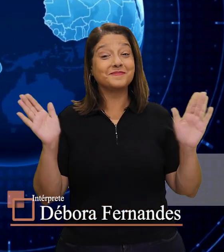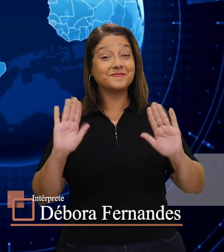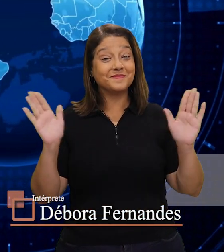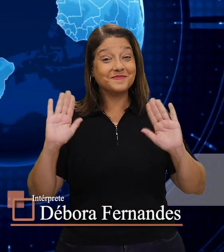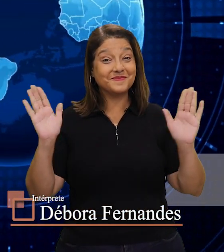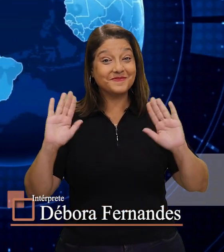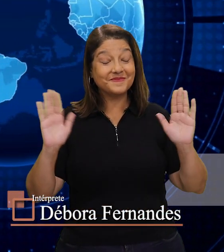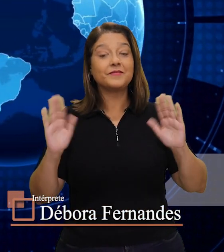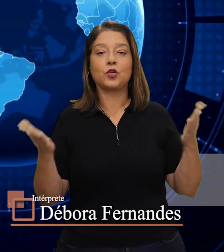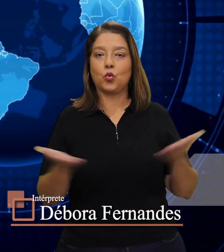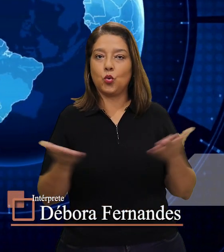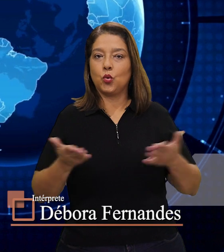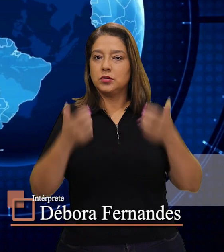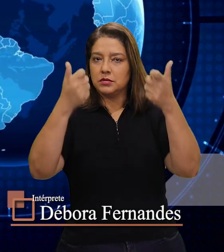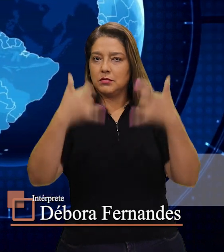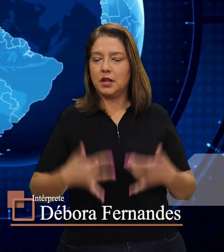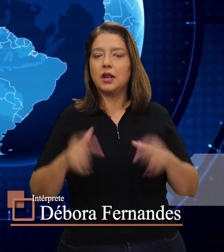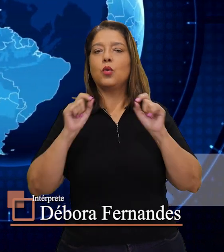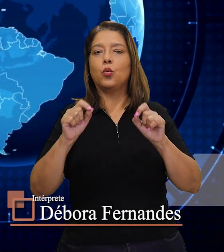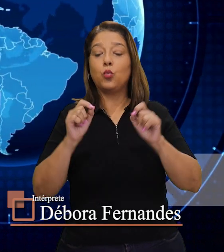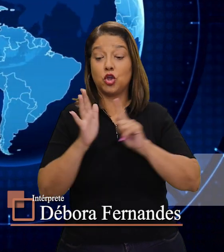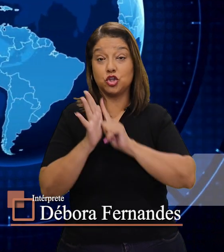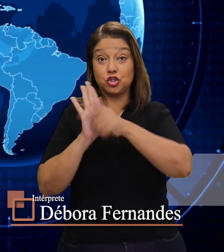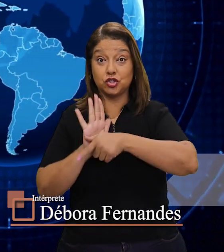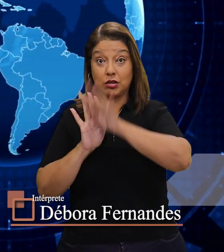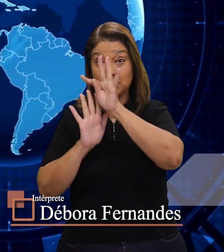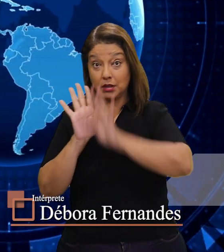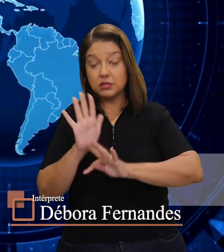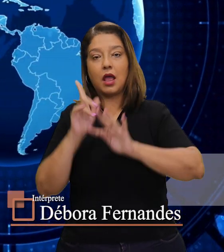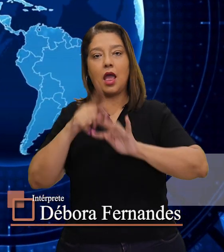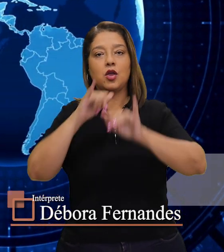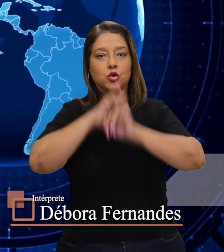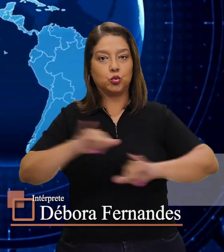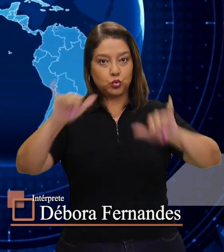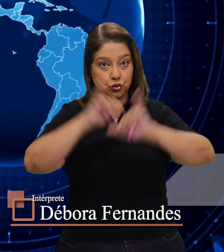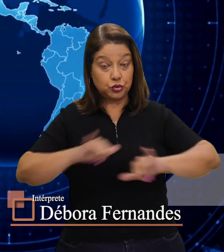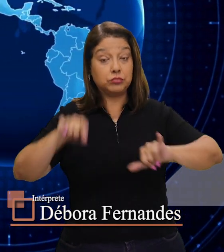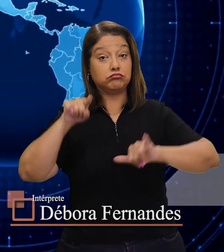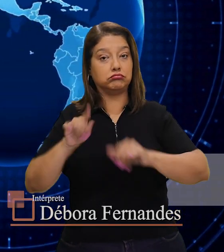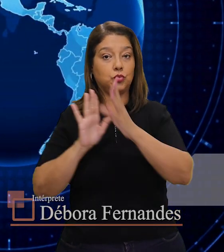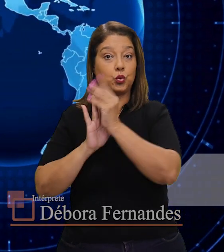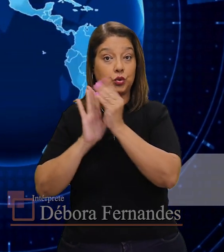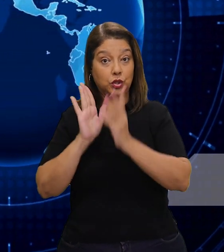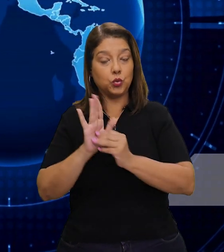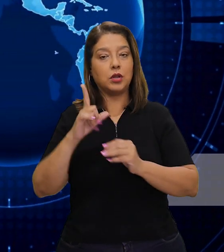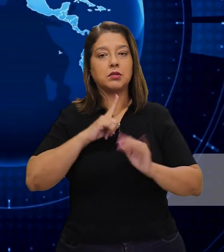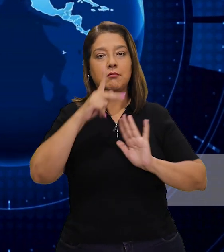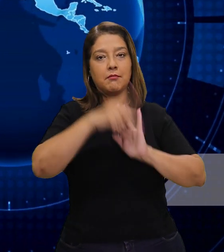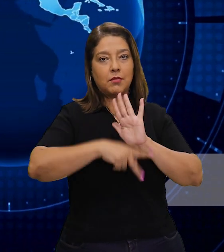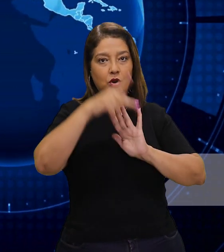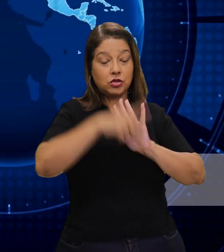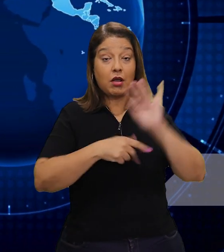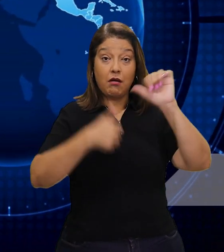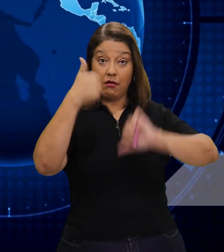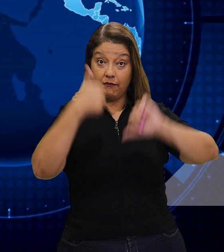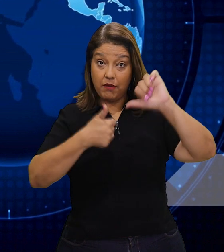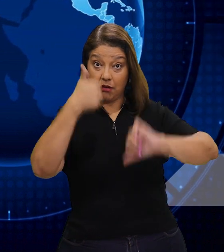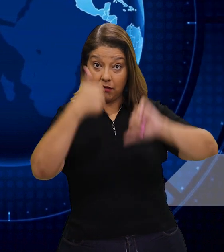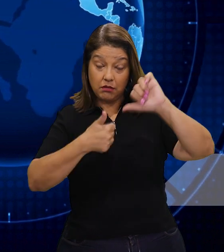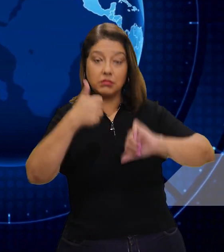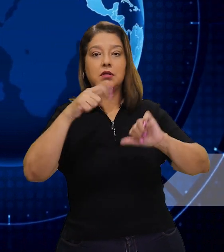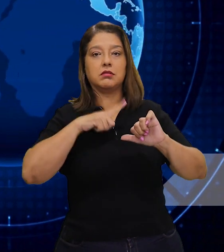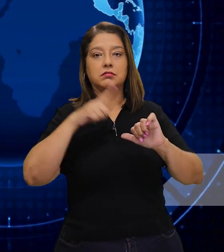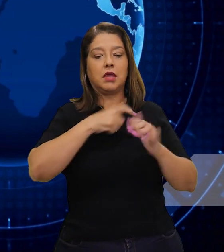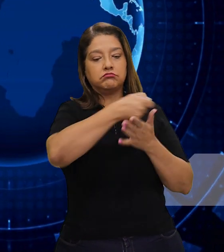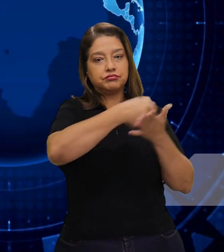Olá, falaremos sobre o gênero textual notícia. Este conteúdo compõe o projeto de avaliação e produção de